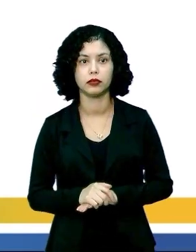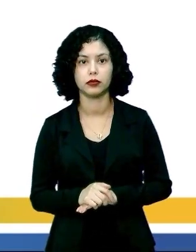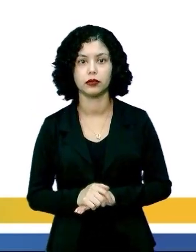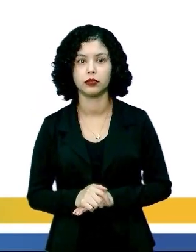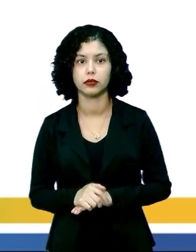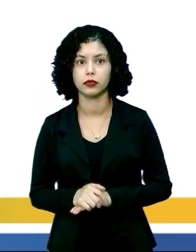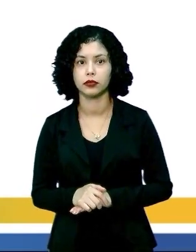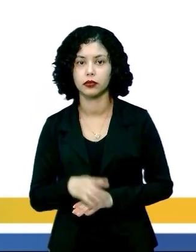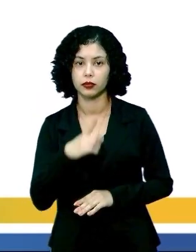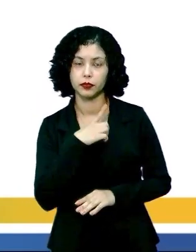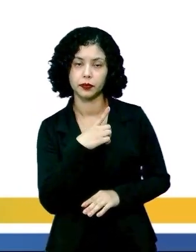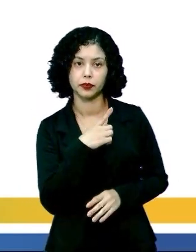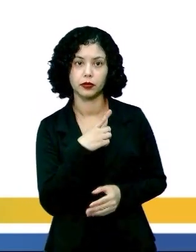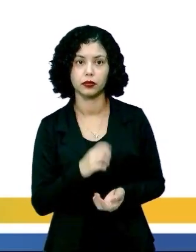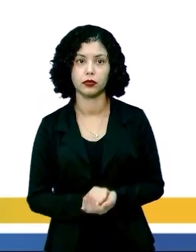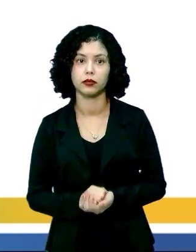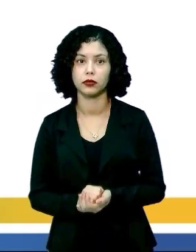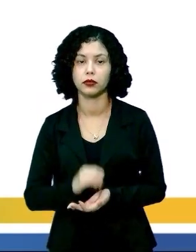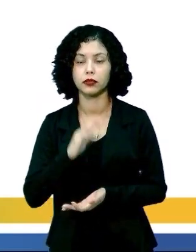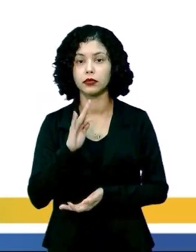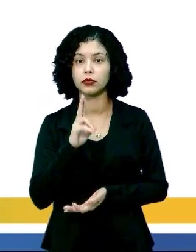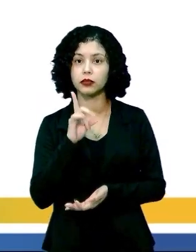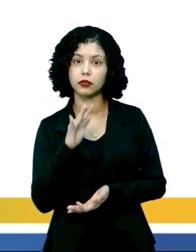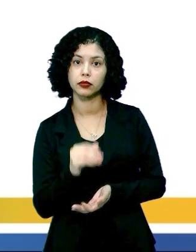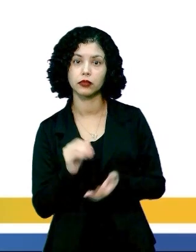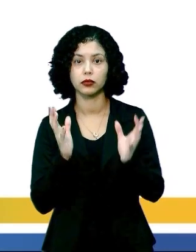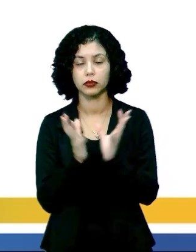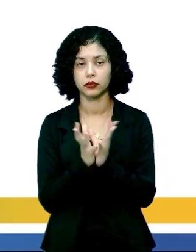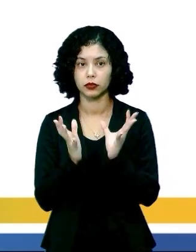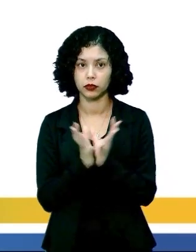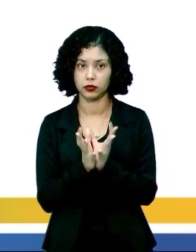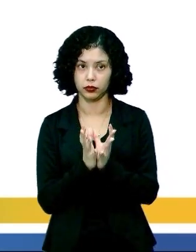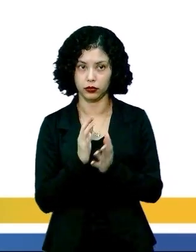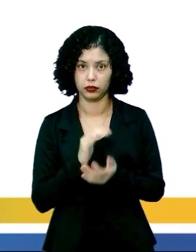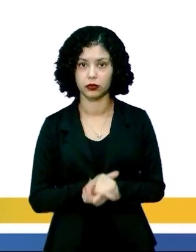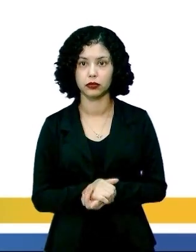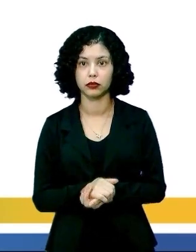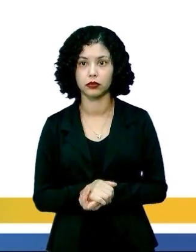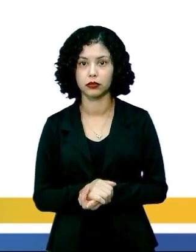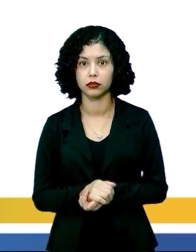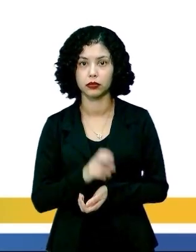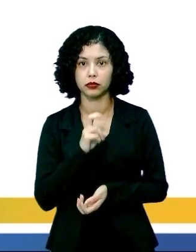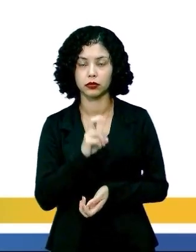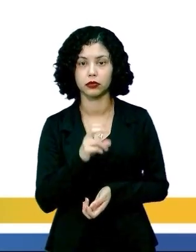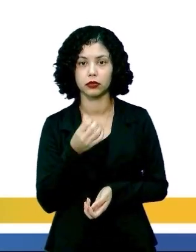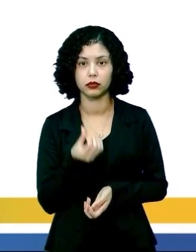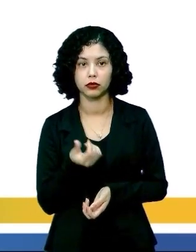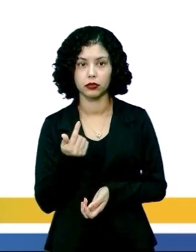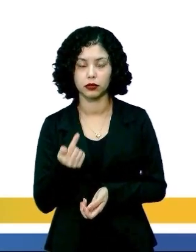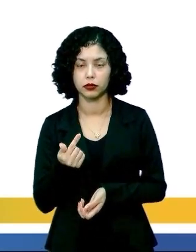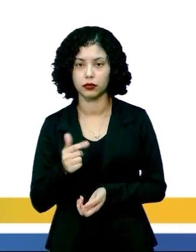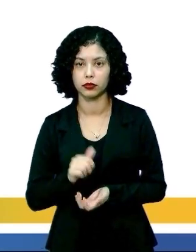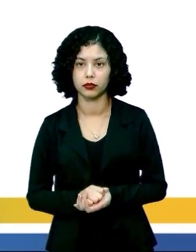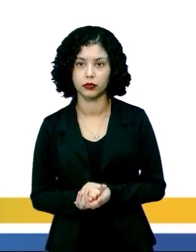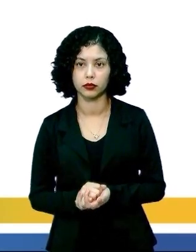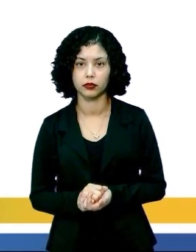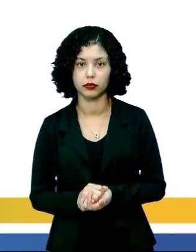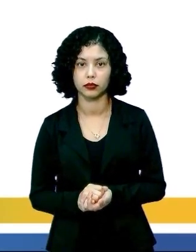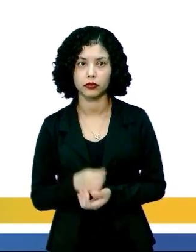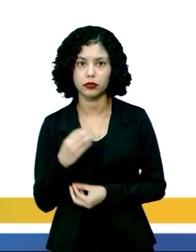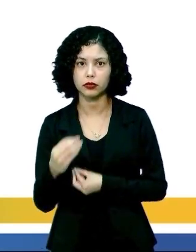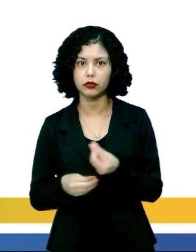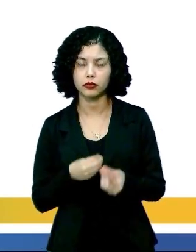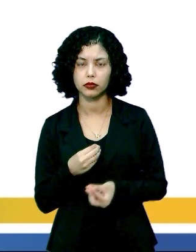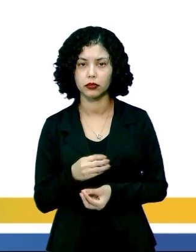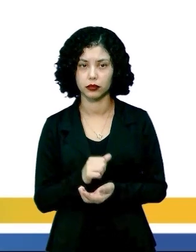temos que seu contradomínio é o conjunto, tá? 5, 6 e 7. Como é que a